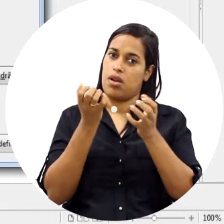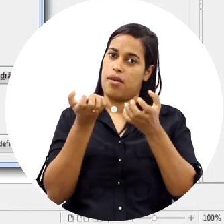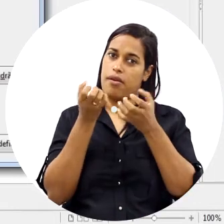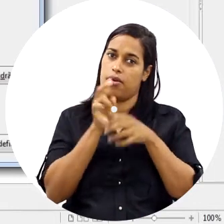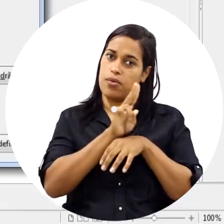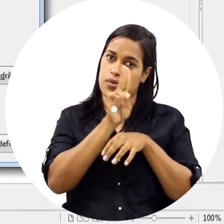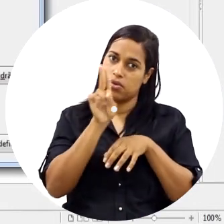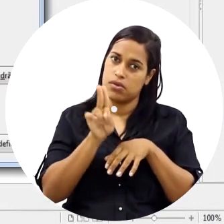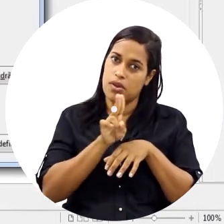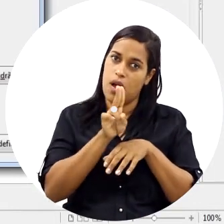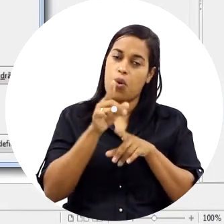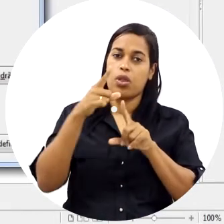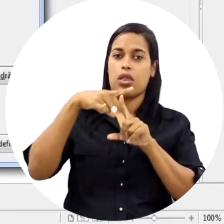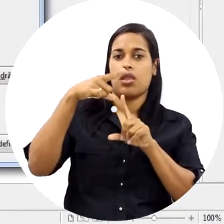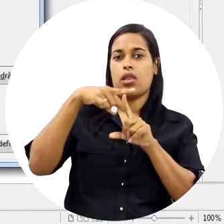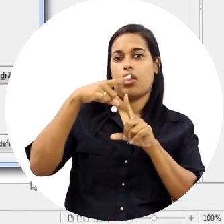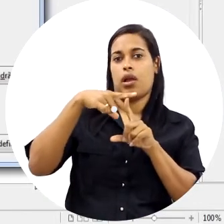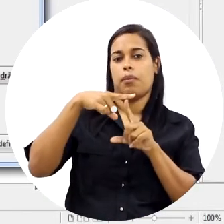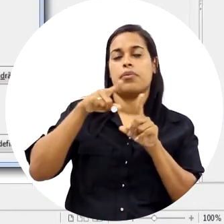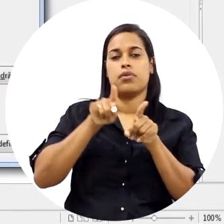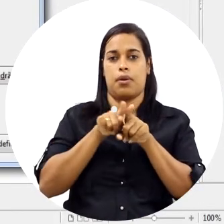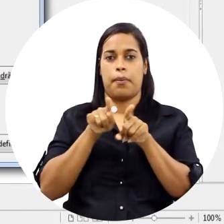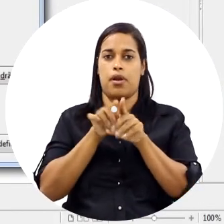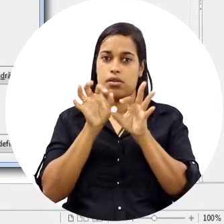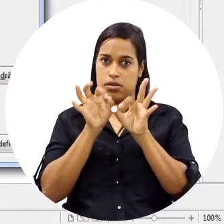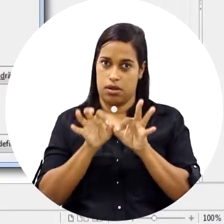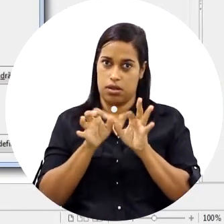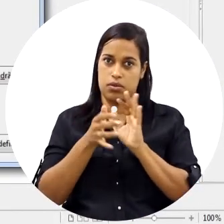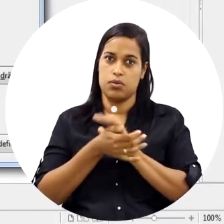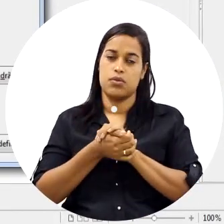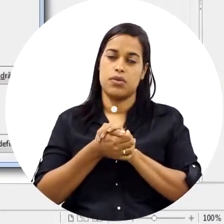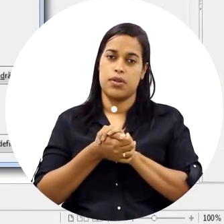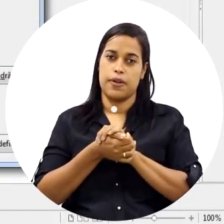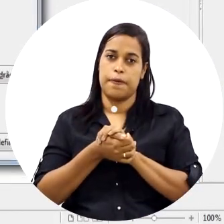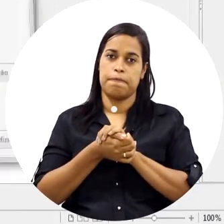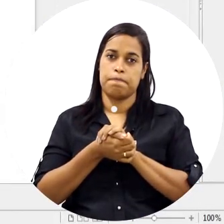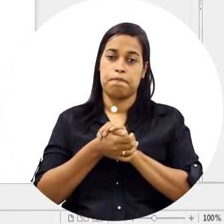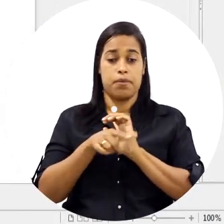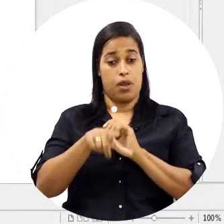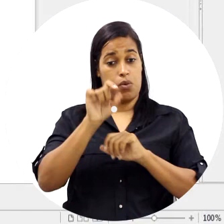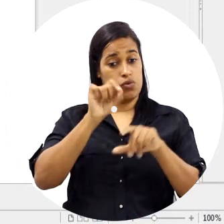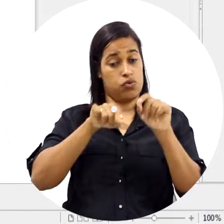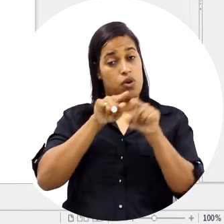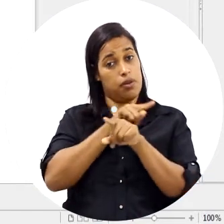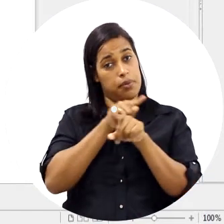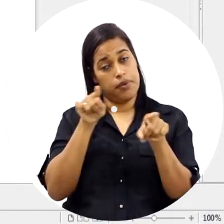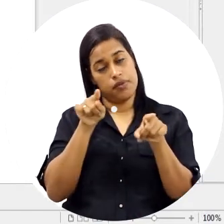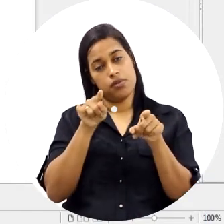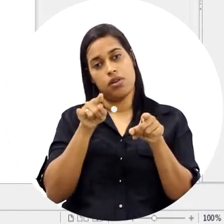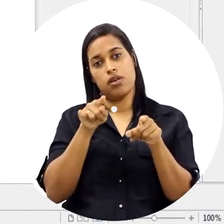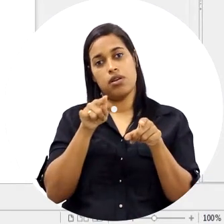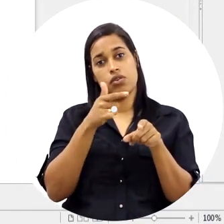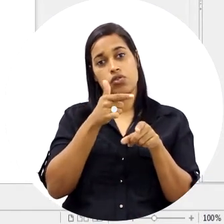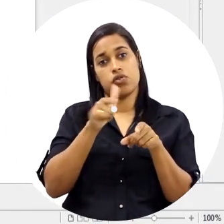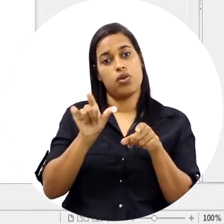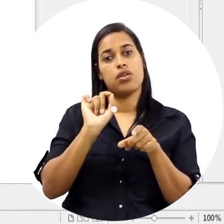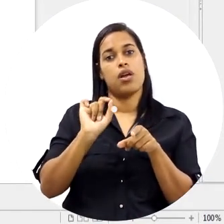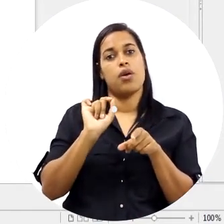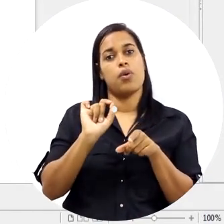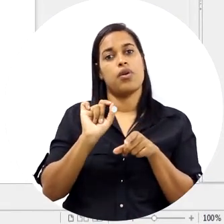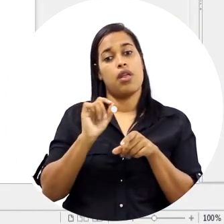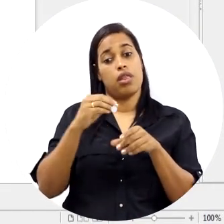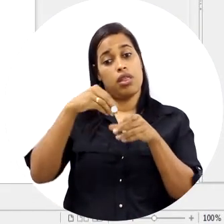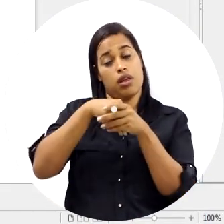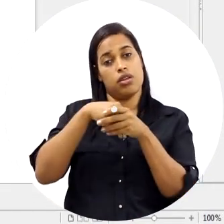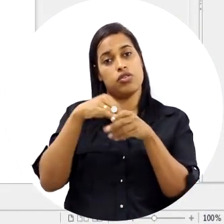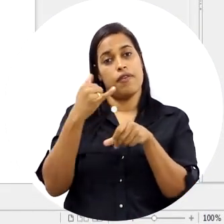o tamanho, qual o tipo, certo? Então, é uma opção para você personalizar. E outra é a questão aqui dentro